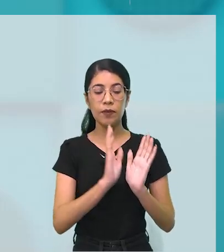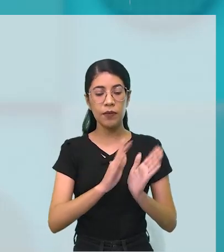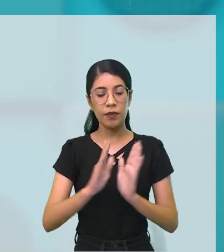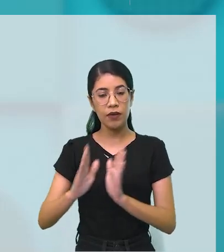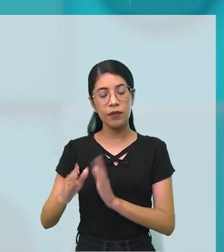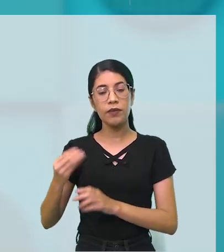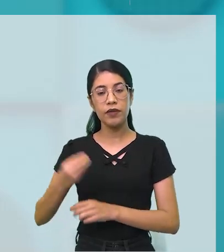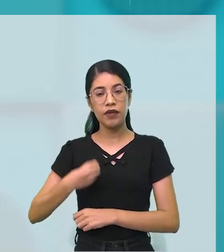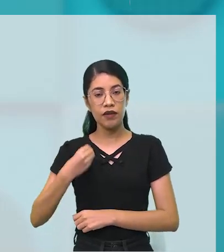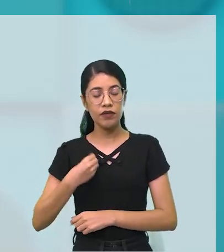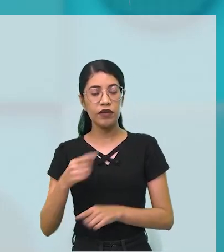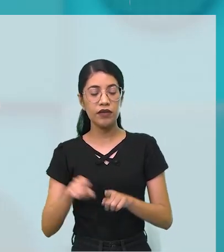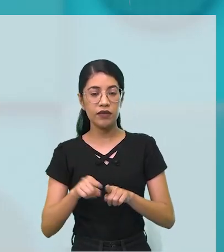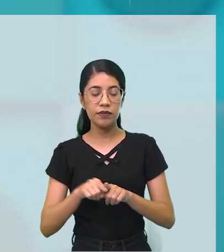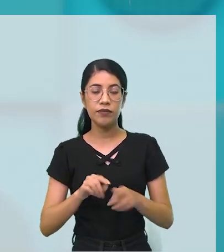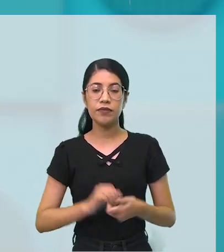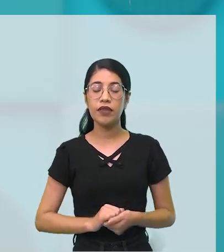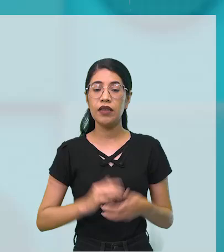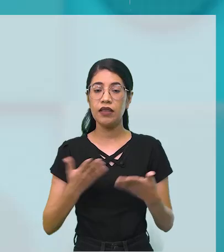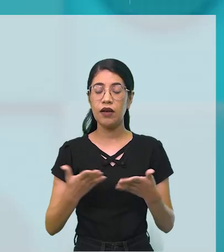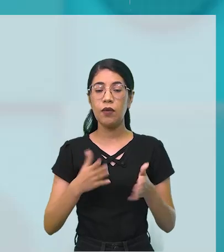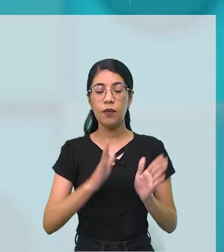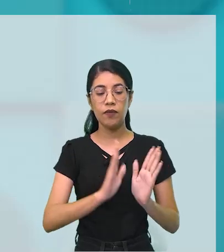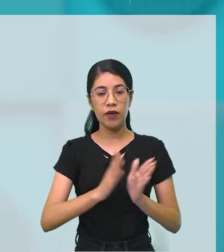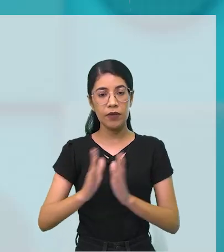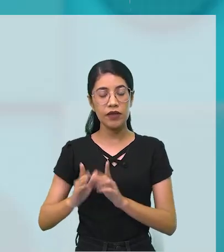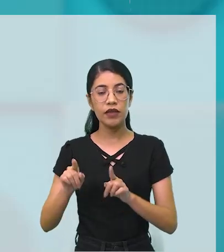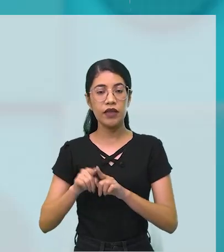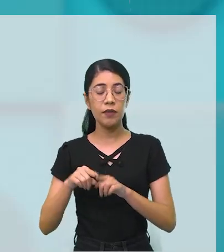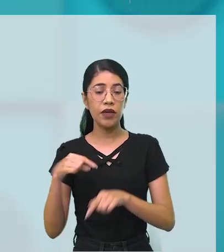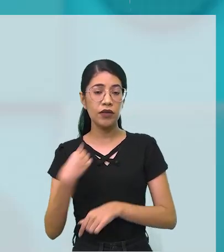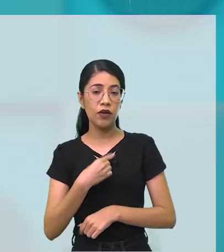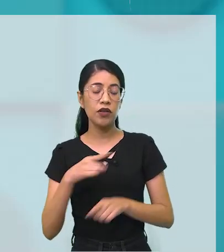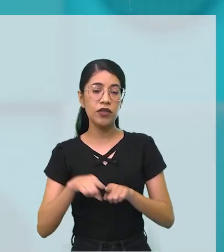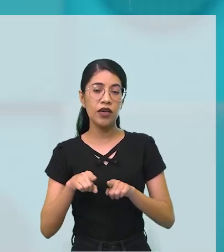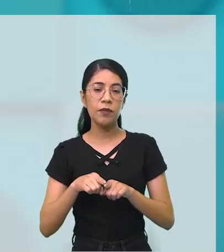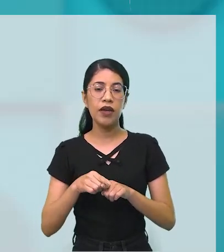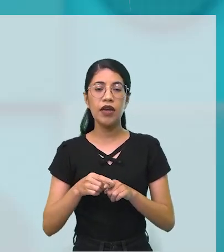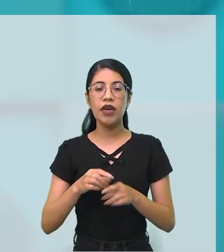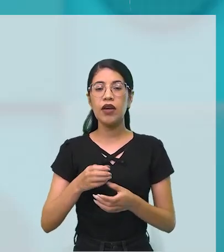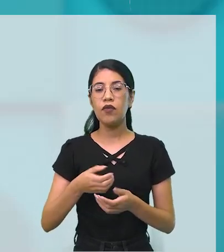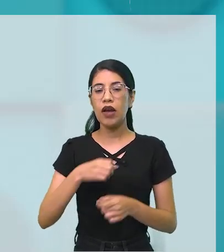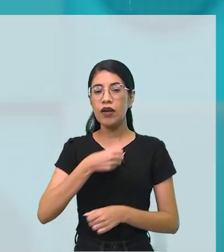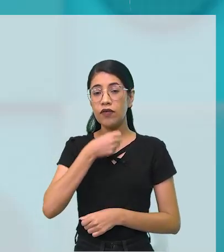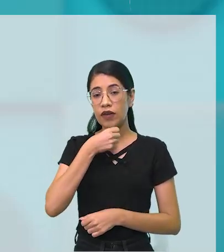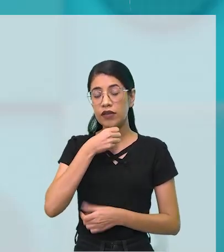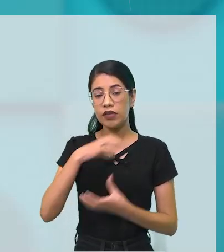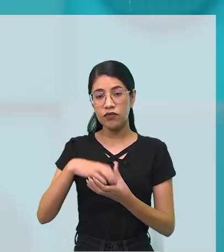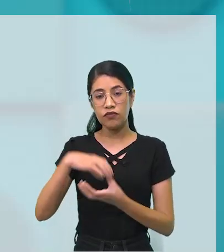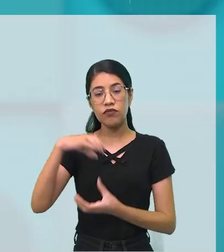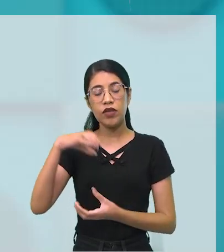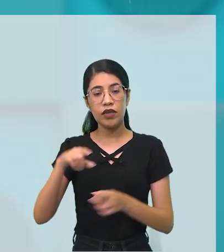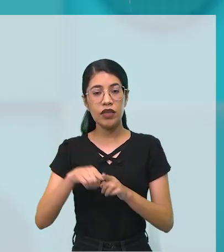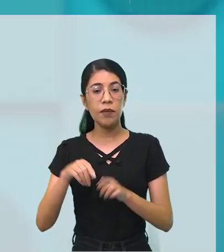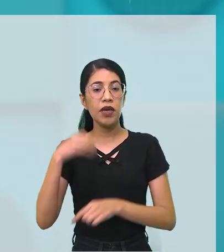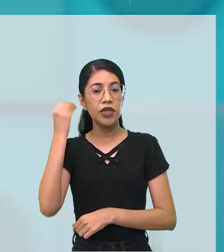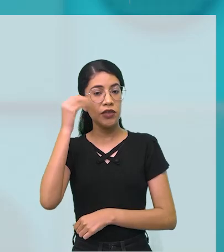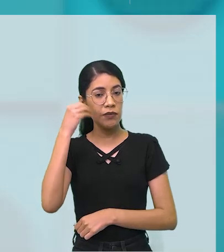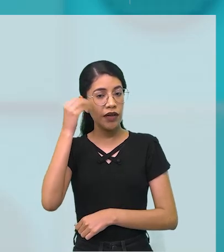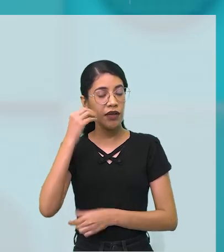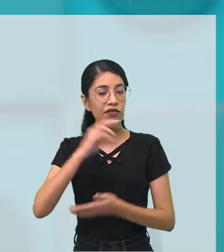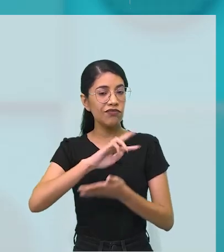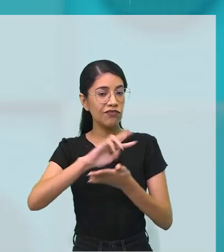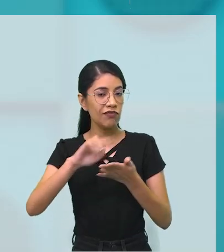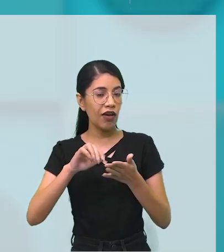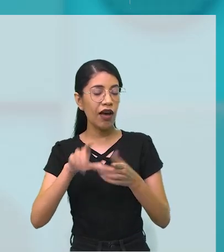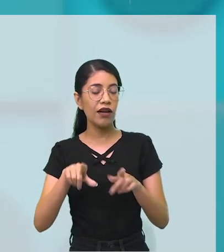na vida o tempo passa, a gente também vai ficando o quê? Mais maduro, né? Mais